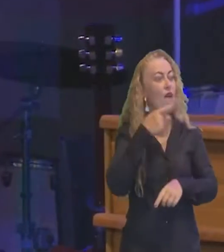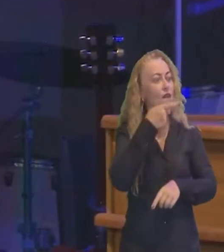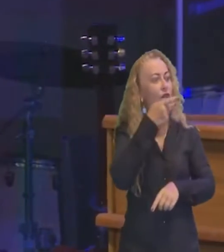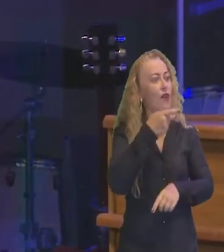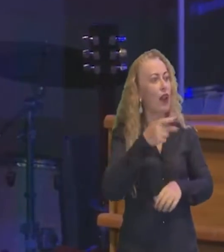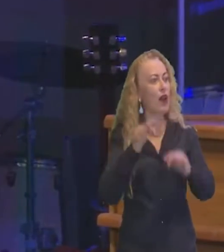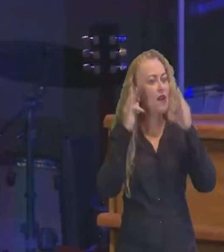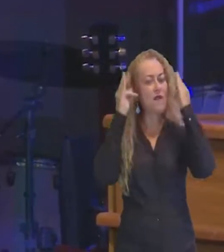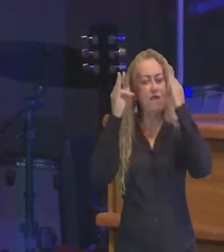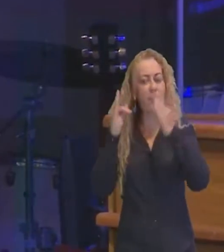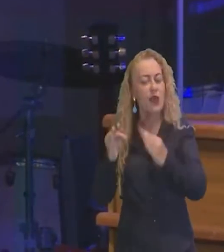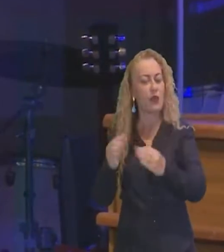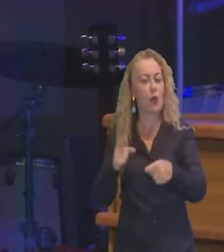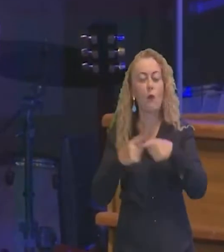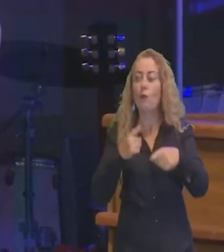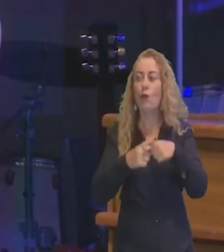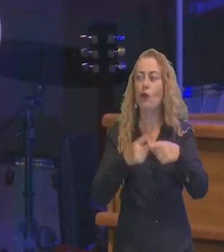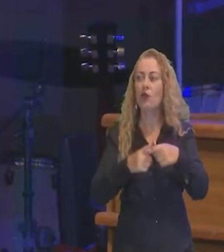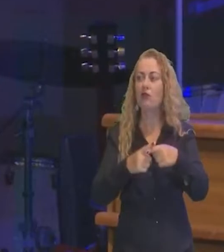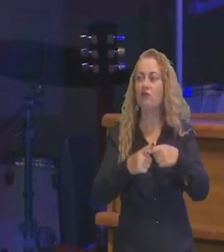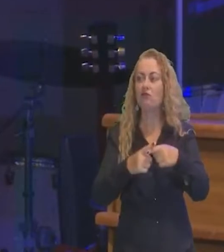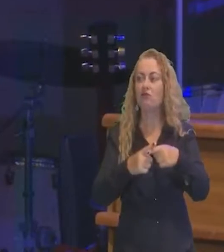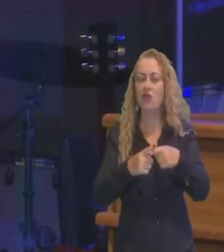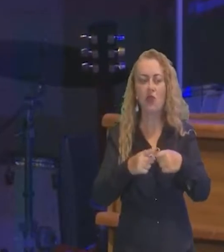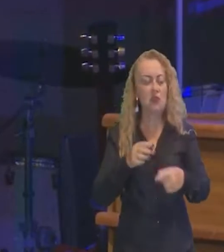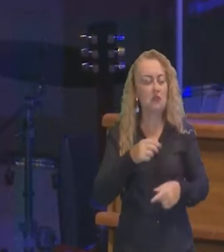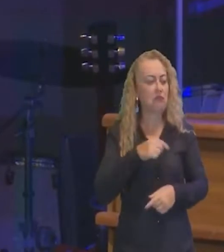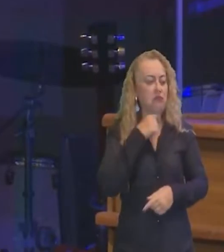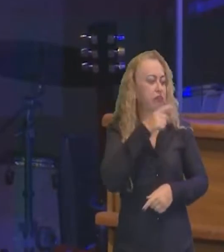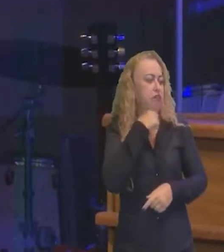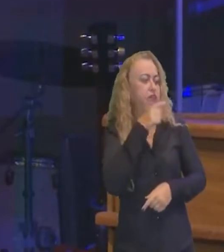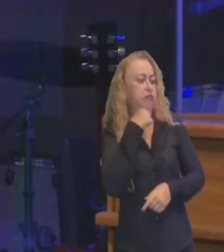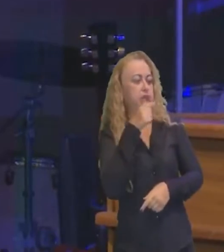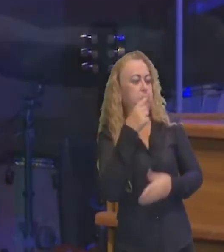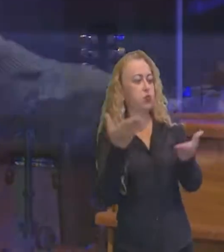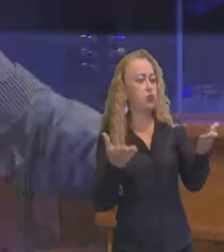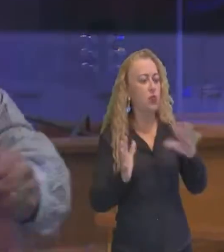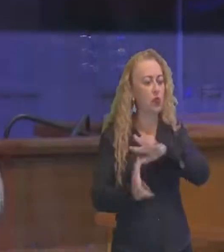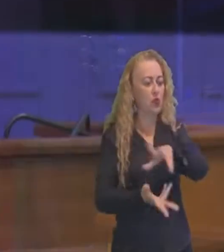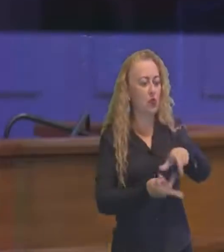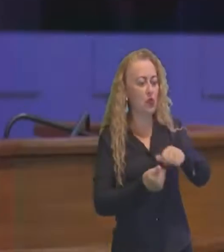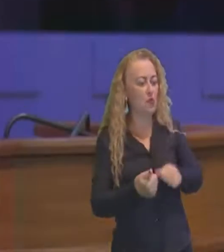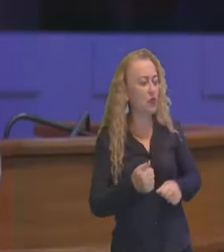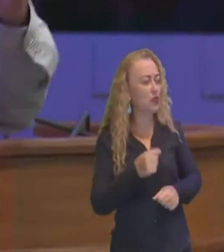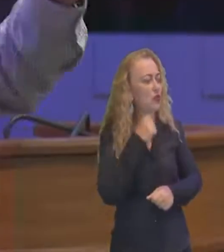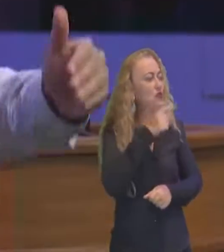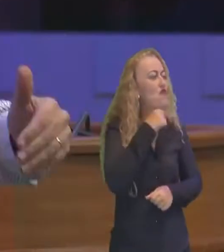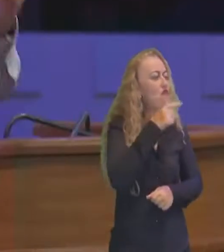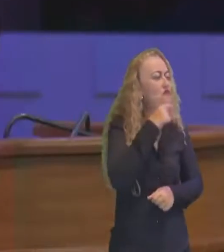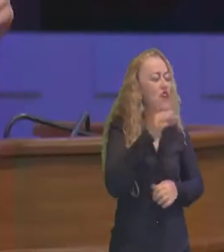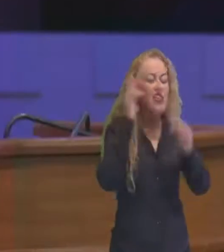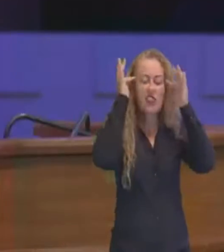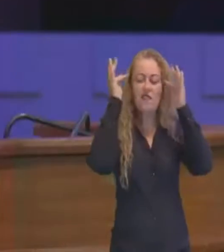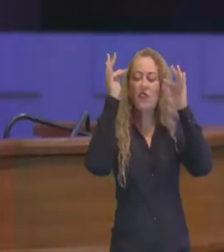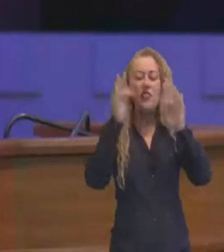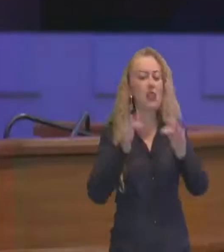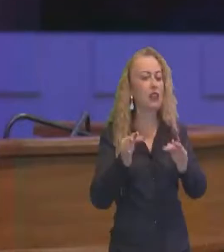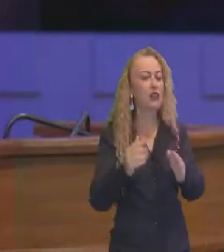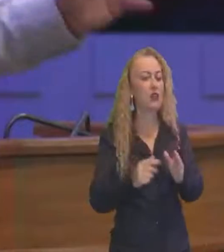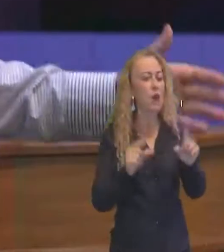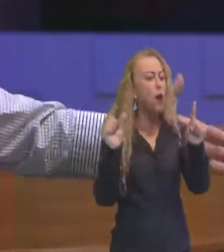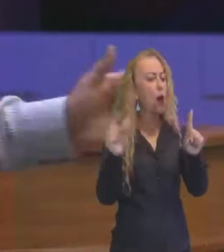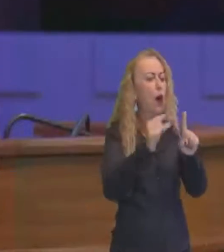são fiéis, porque não vão acreditar. O mundo não acredita mais em fidelidade. Fidelidade é uma